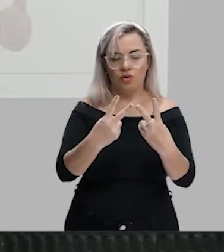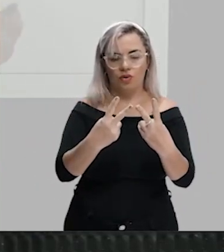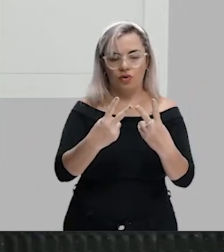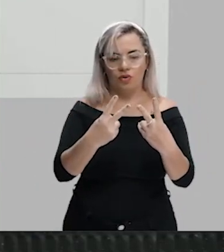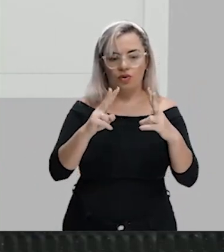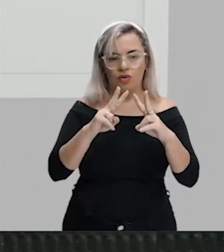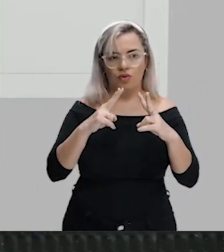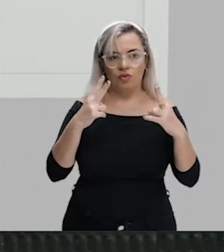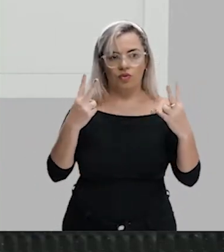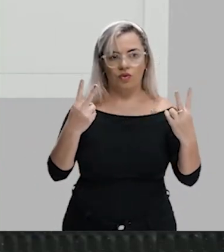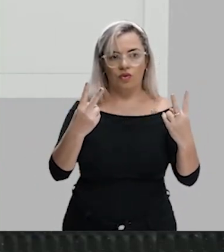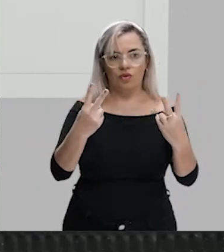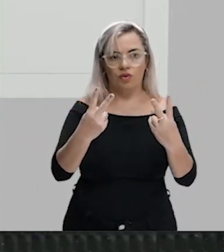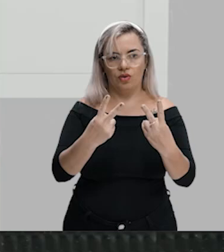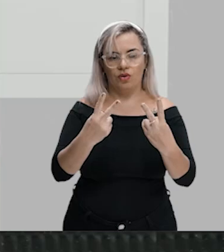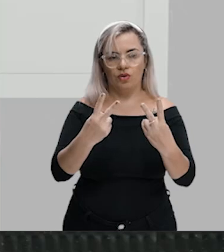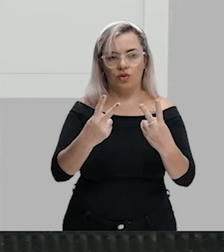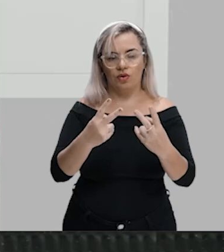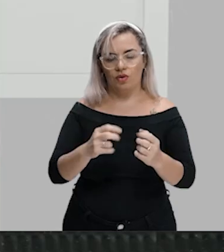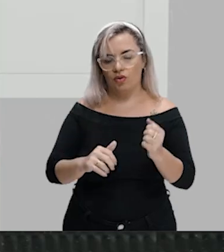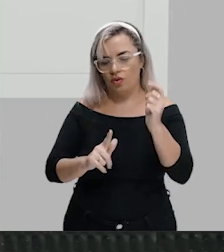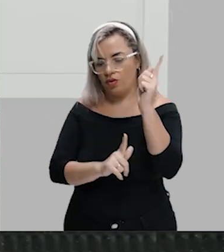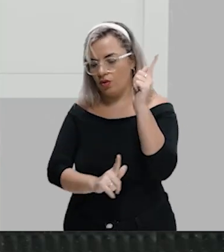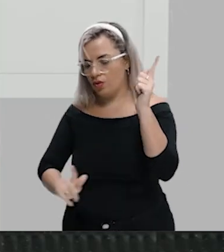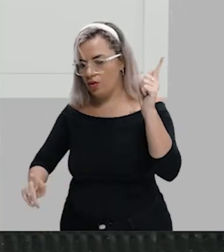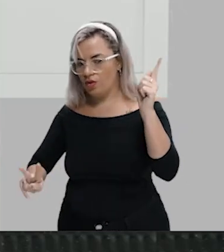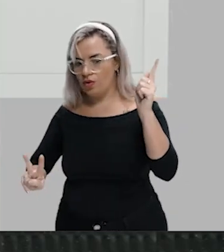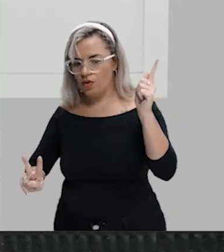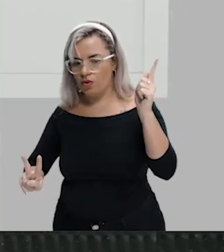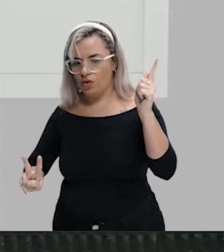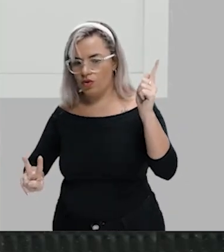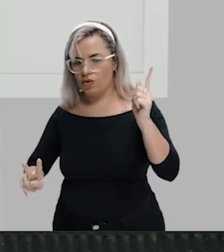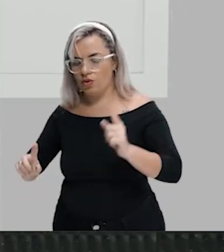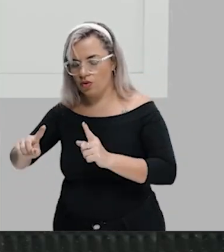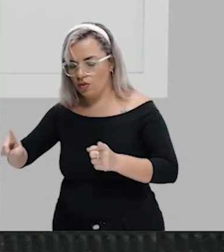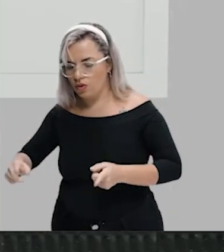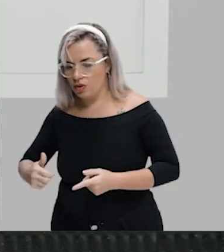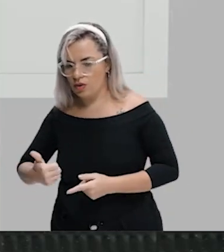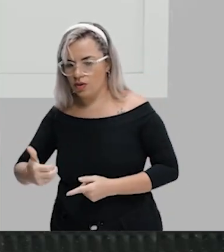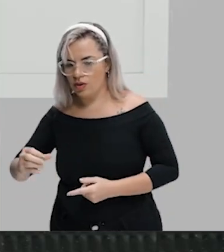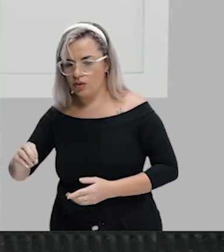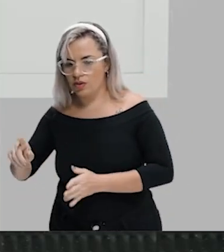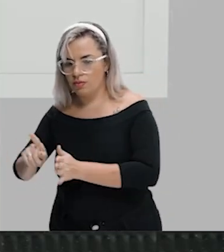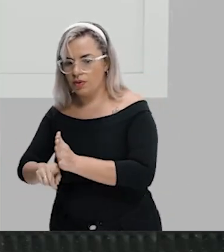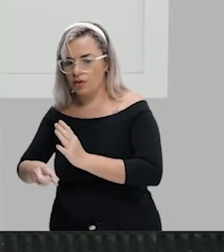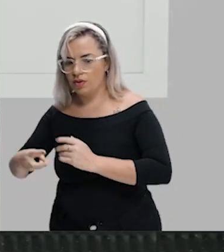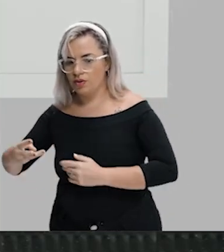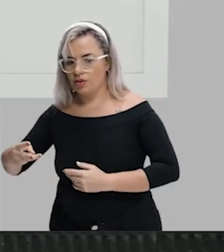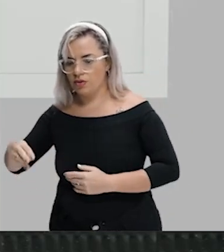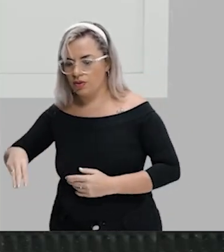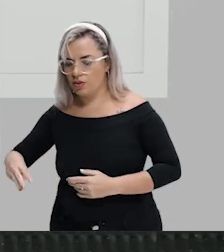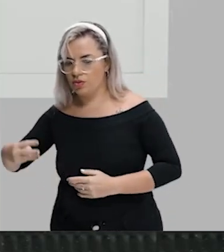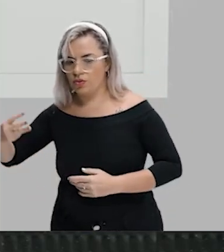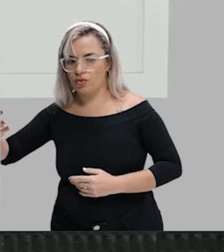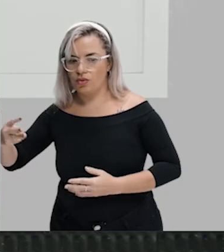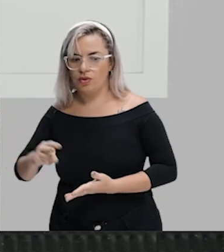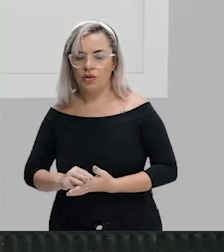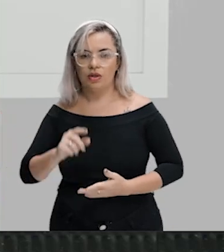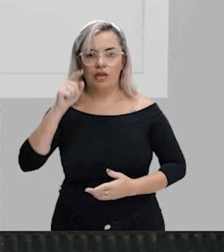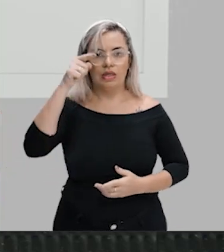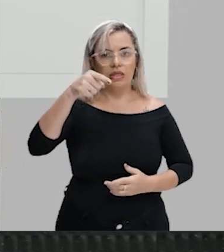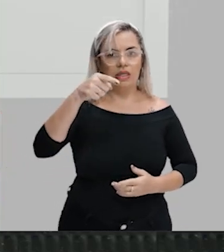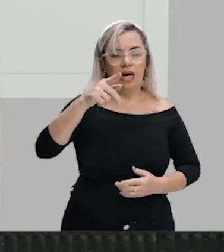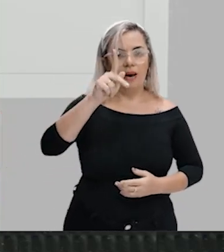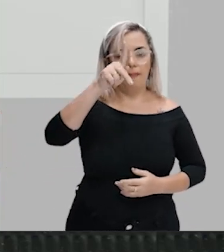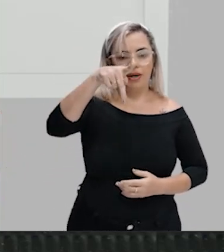ter que utilizar. A pressão aqui também, ó, ele traz aqui o 10 elevado à quinta, então é